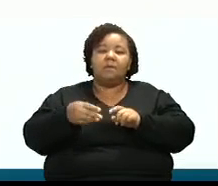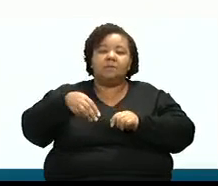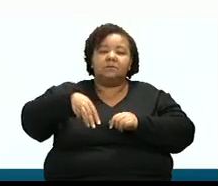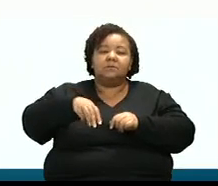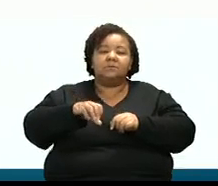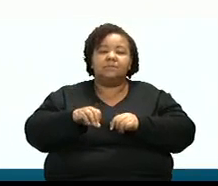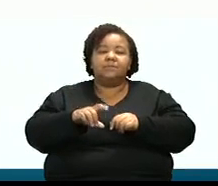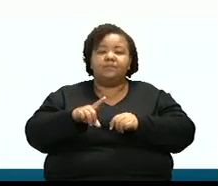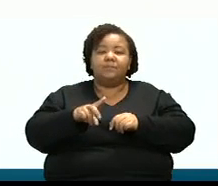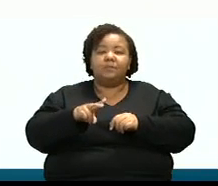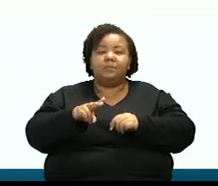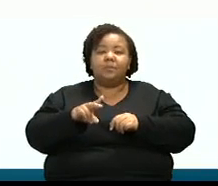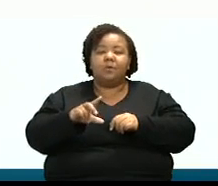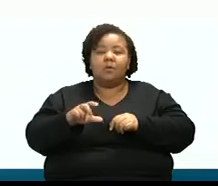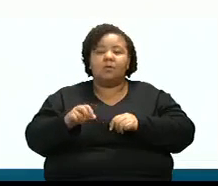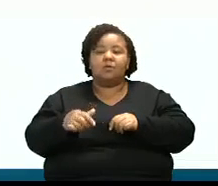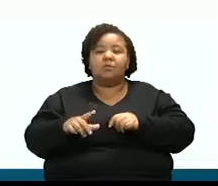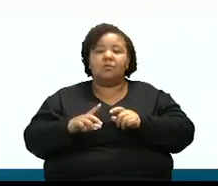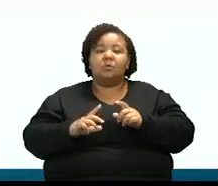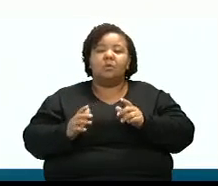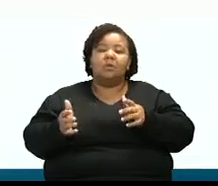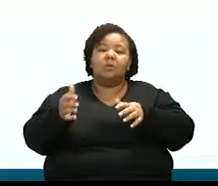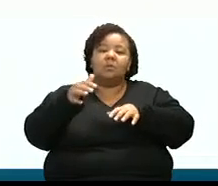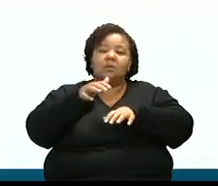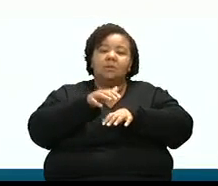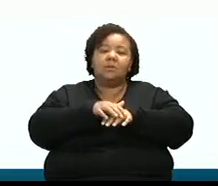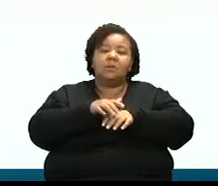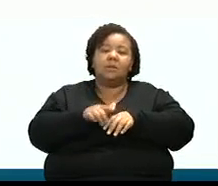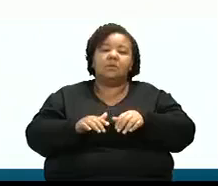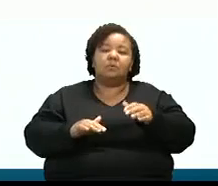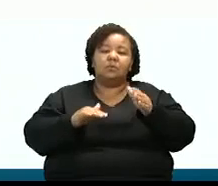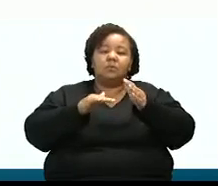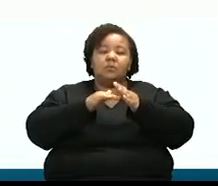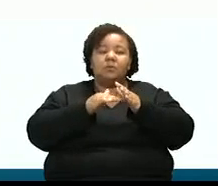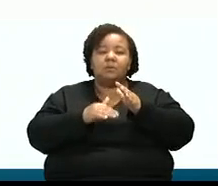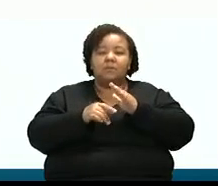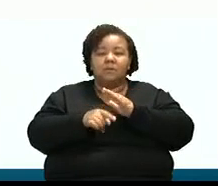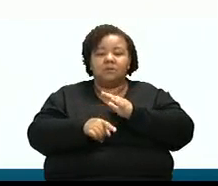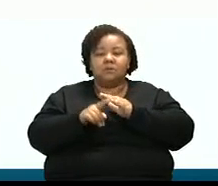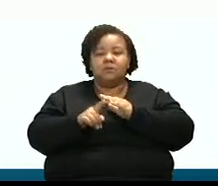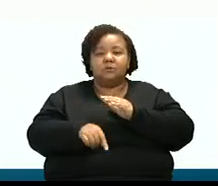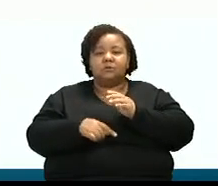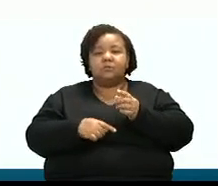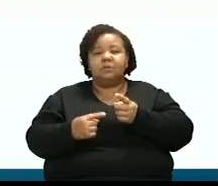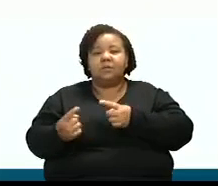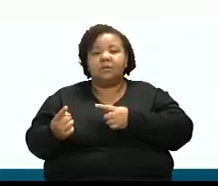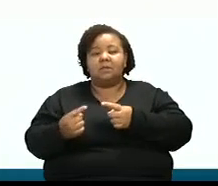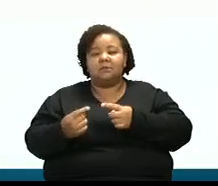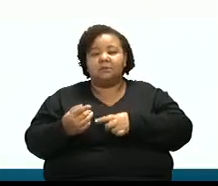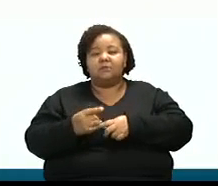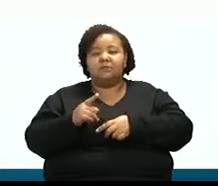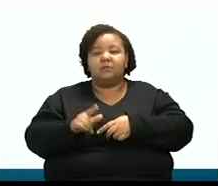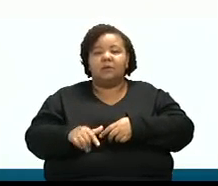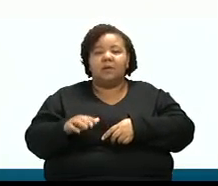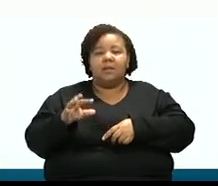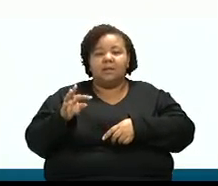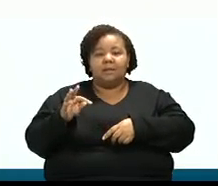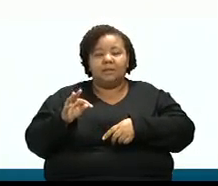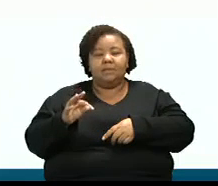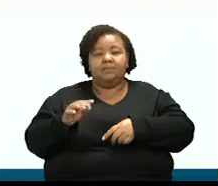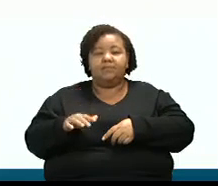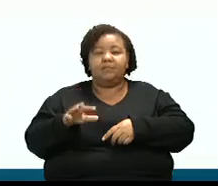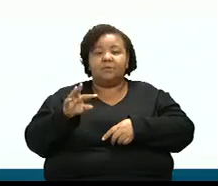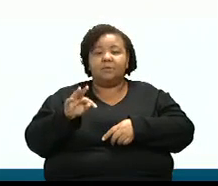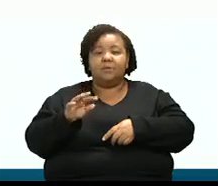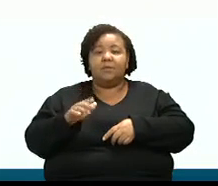vetor tangente à curva, e eu integro com os limites de integração relativos a t. Então, se o t